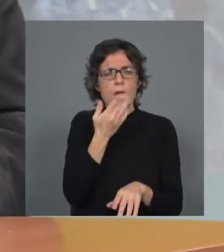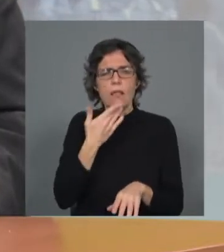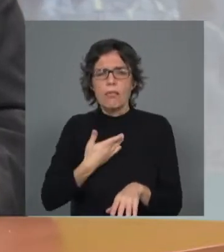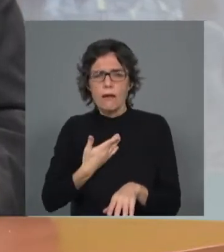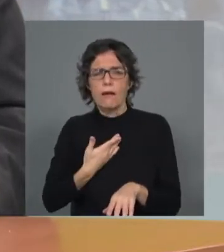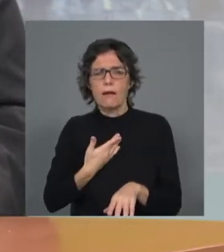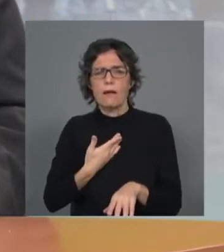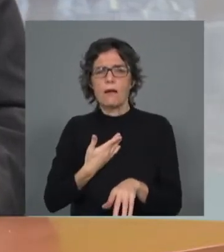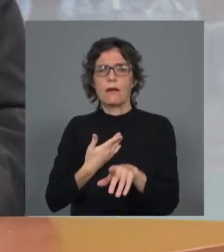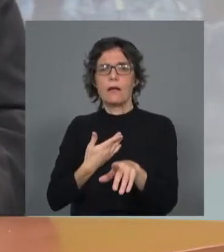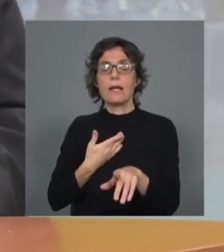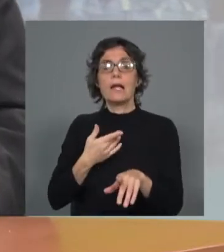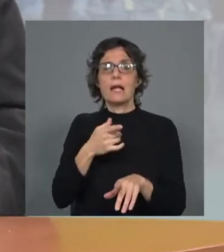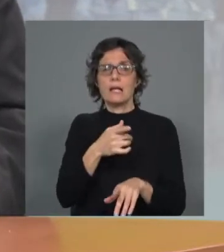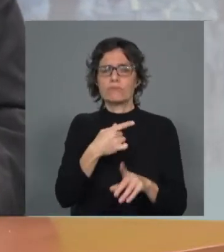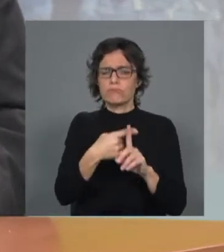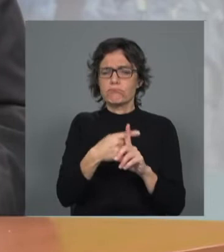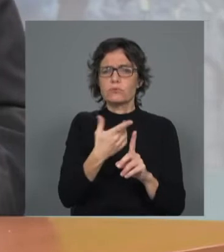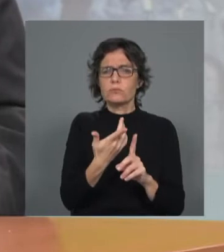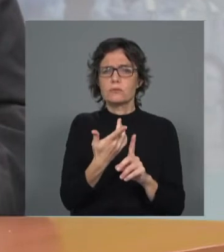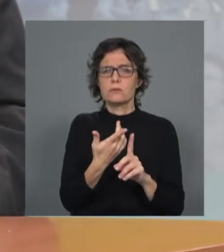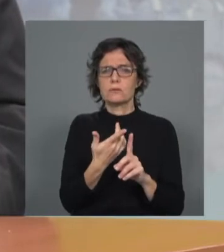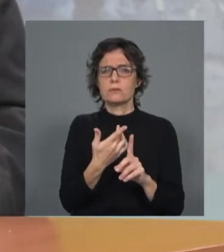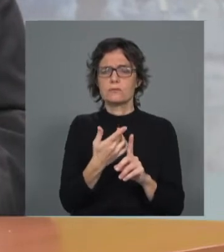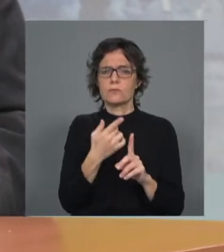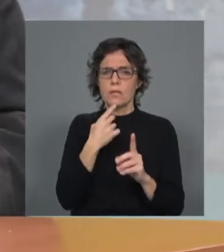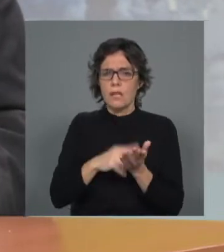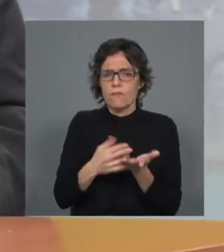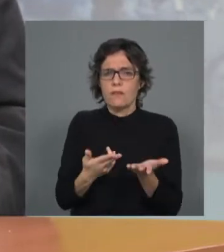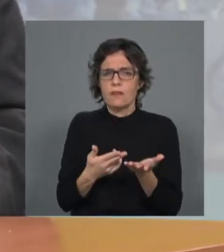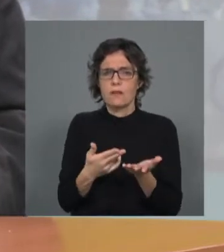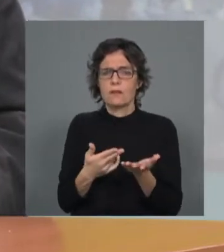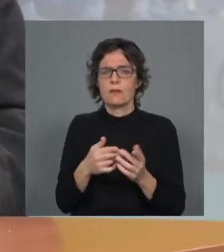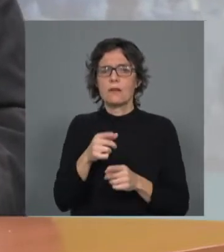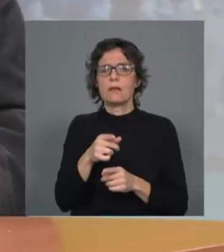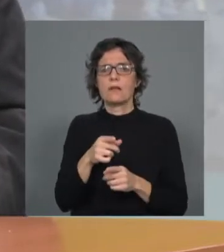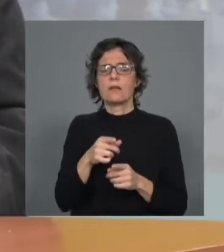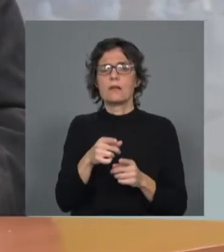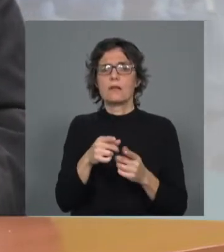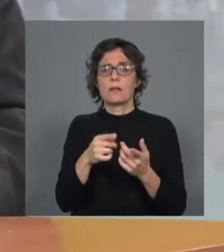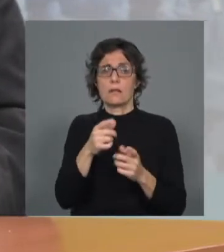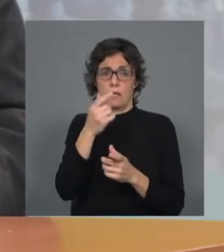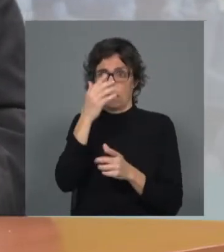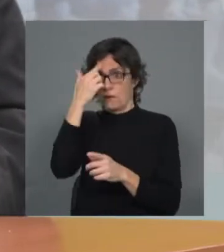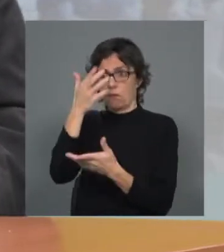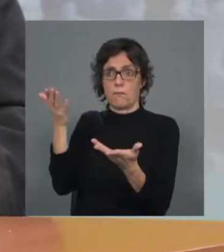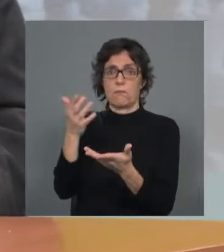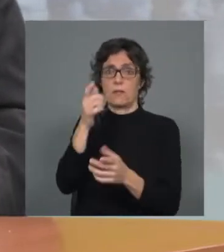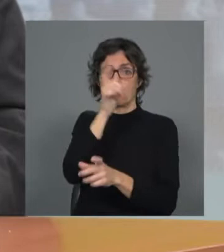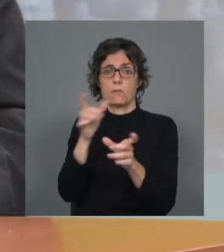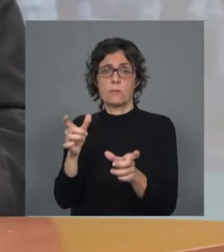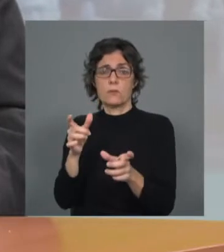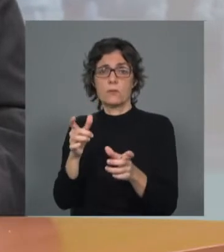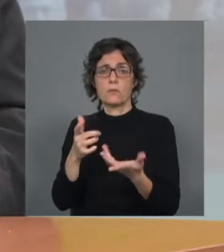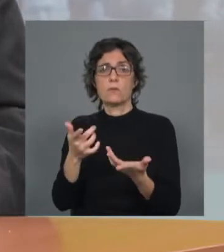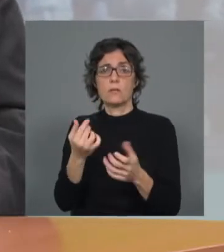aspectos positivos que nós gostamos de pôr em relevo, que foi precisamente daquelas pessoas que voluntariamente se prestaram a